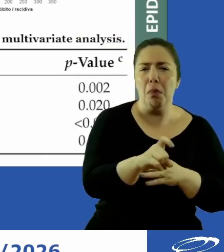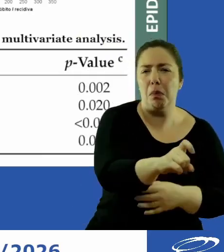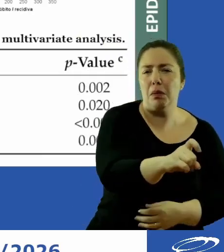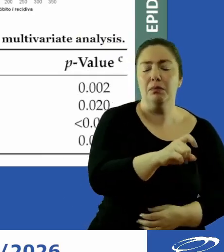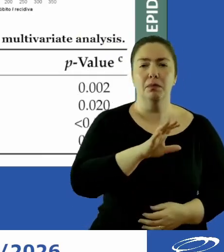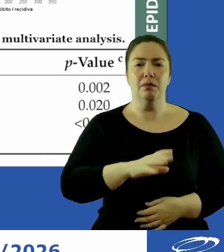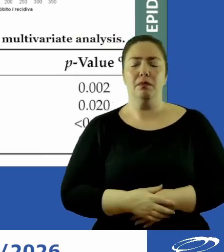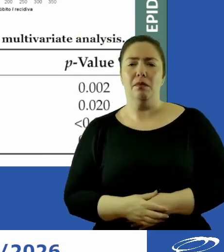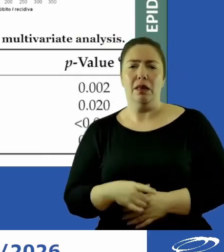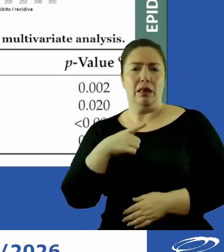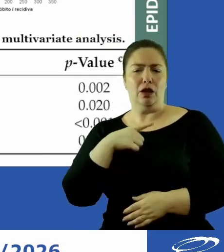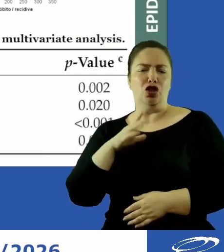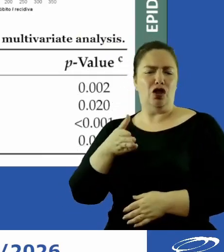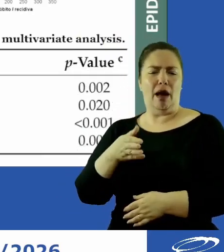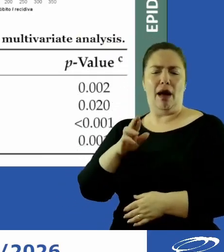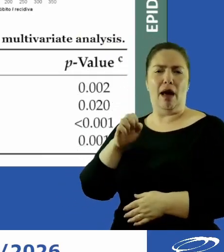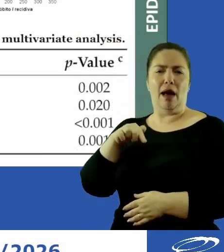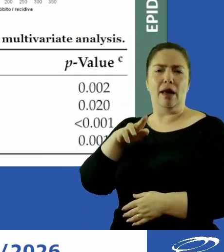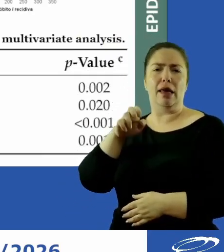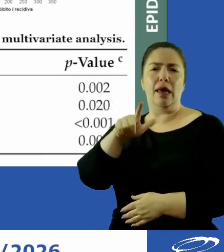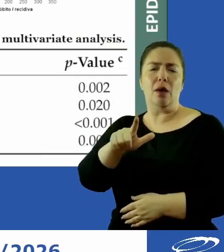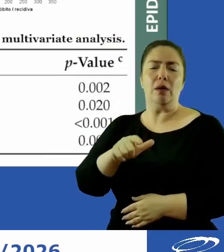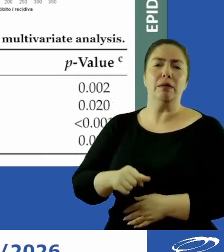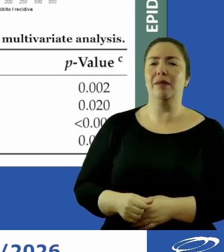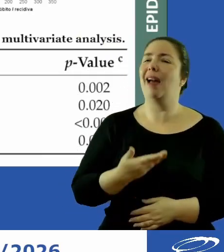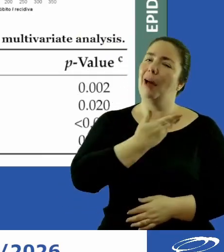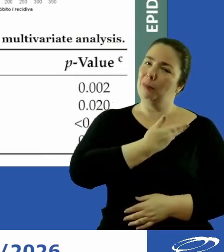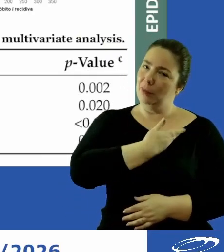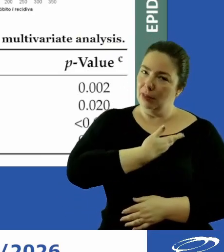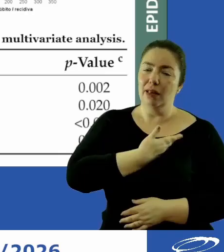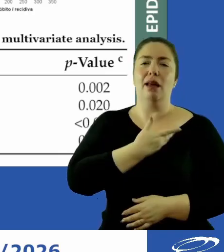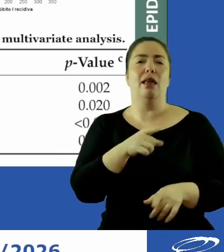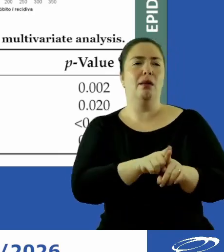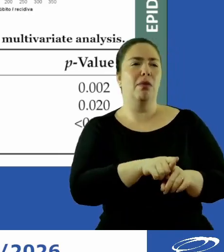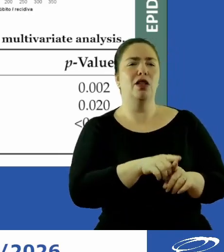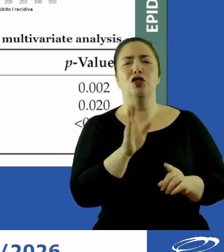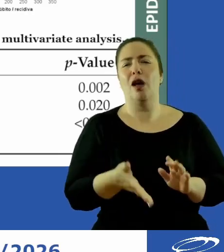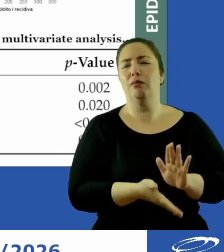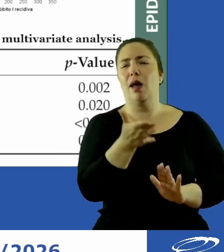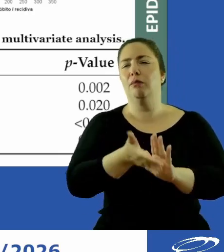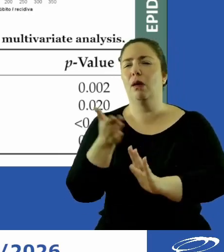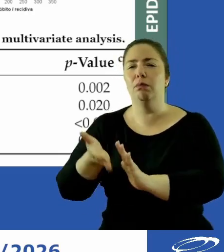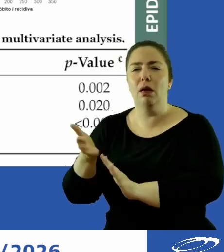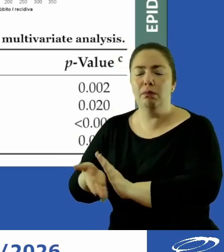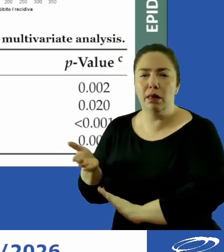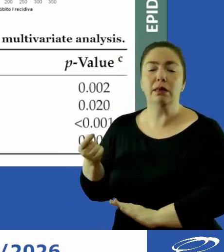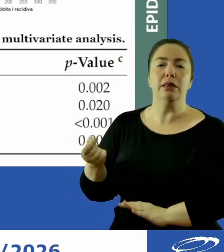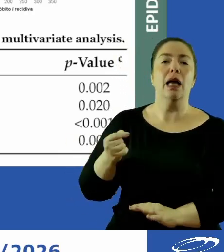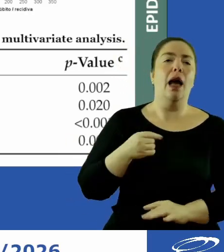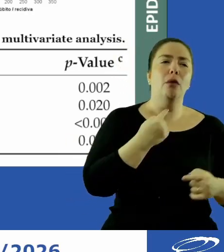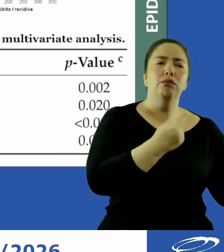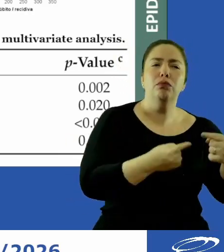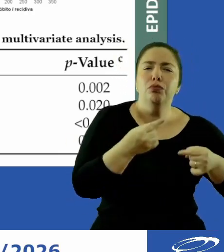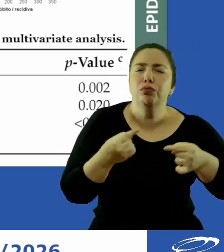esteve aqui. Raquel Bandeira da Silva é nossa amiga pessoal também. Viajamos por aí para discutir e aprender sobre isso